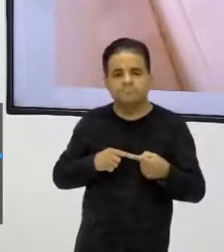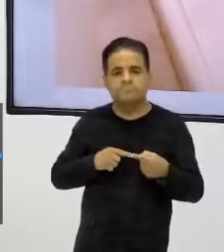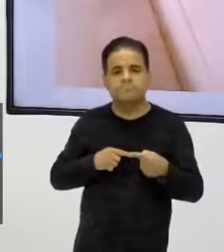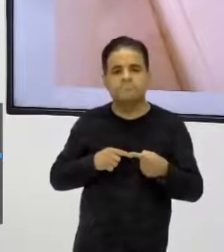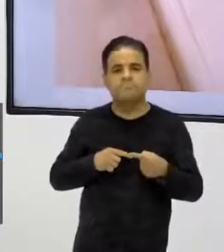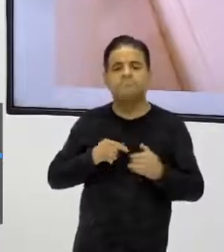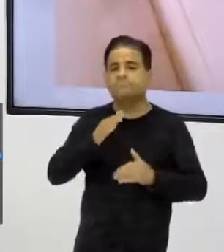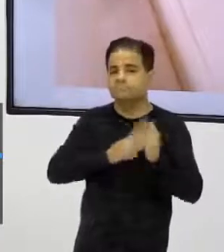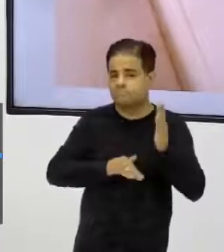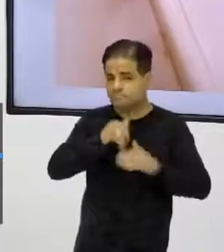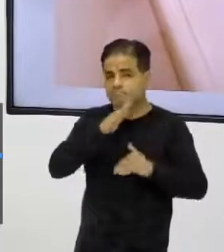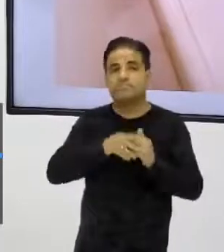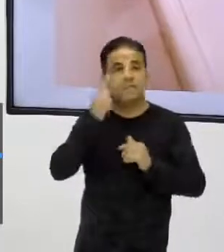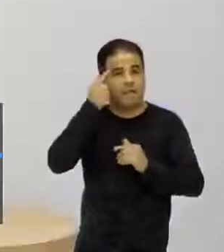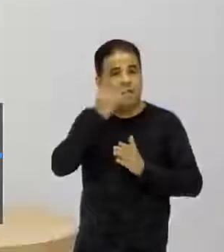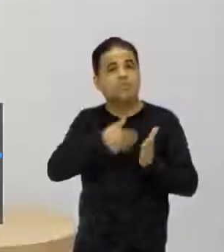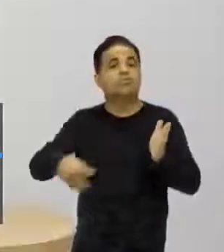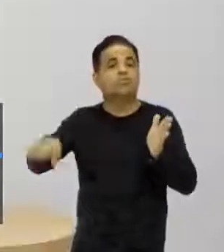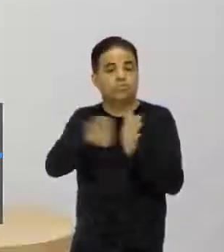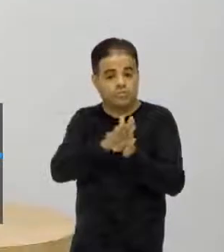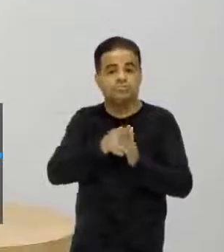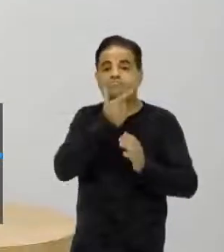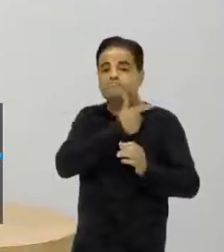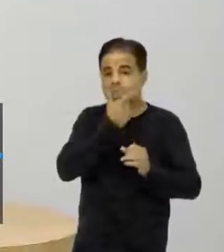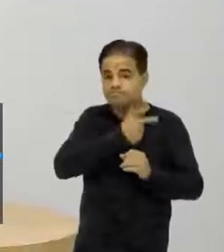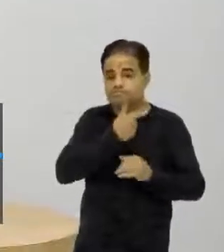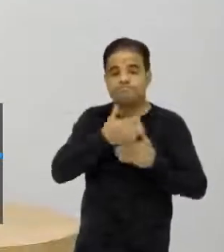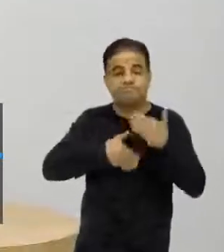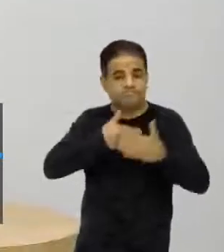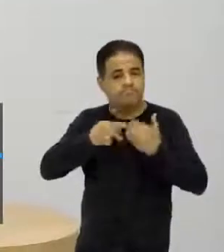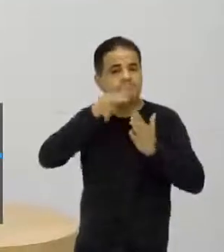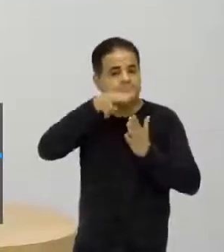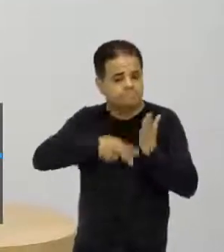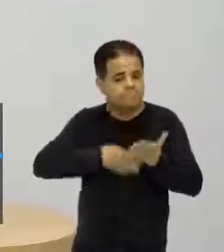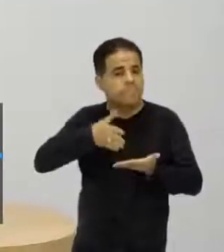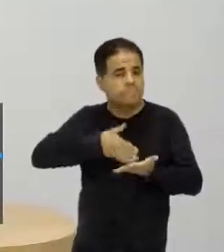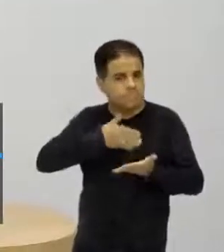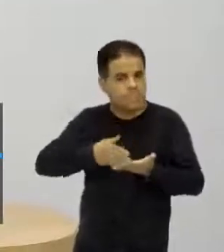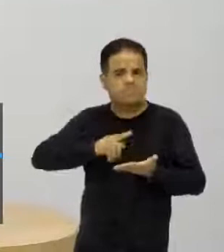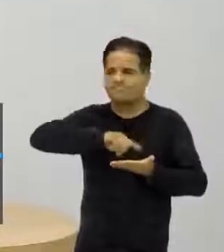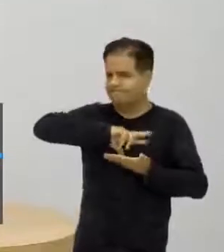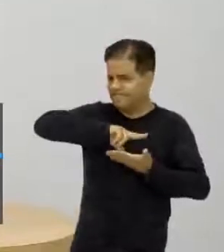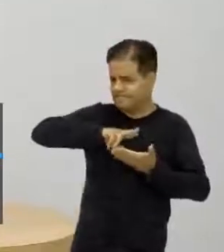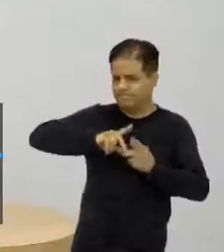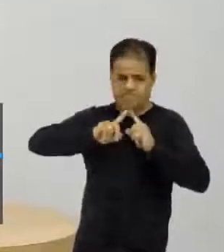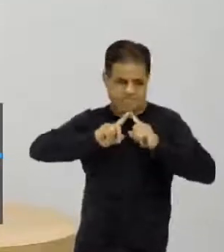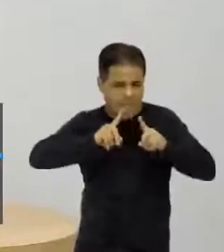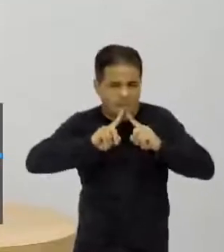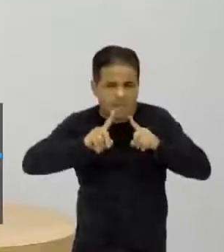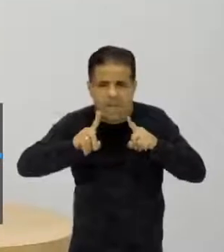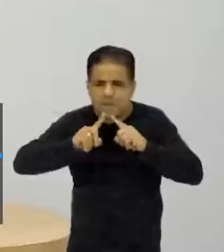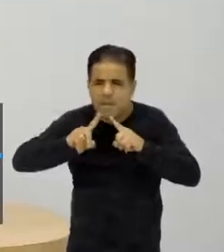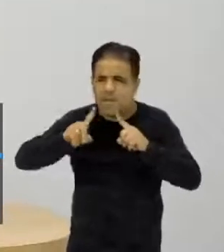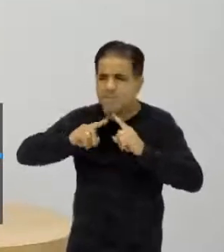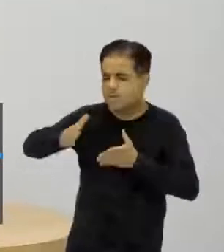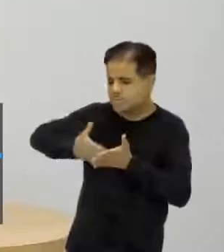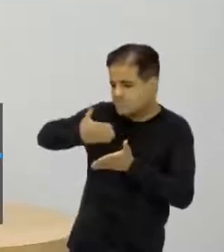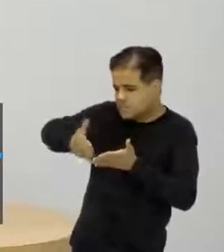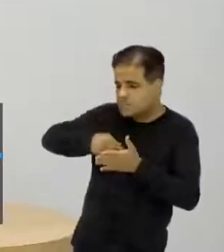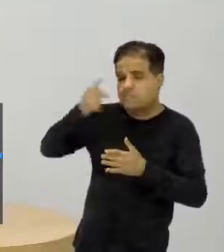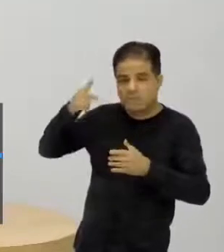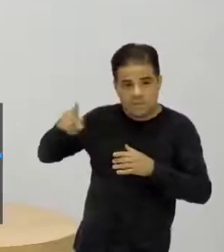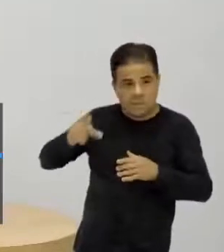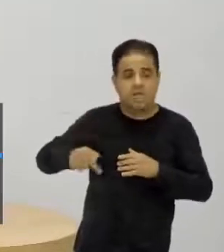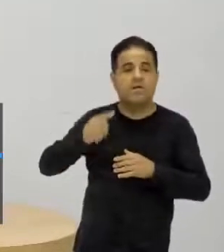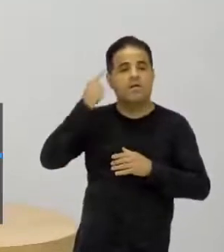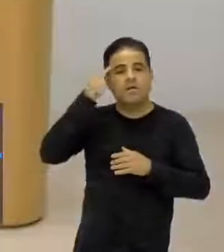chegou a ver o livro dele? Não, ele chegou a ver, né? Ele conseguiu ver o livro, né? Aliás, tiveram várias críticas a respeito do livro dele. Ele